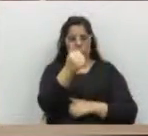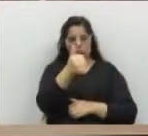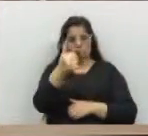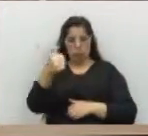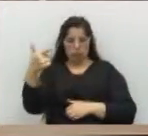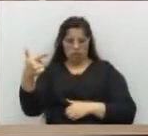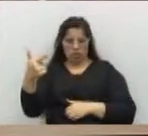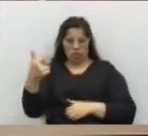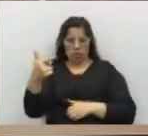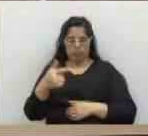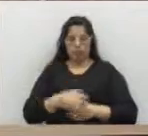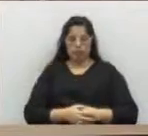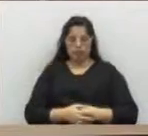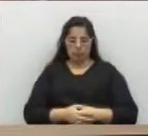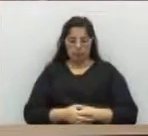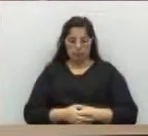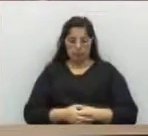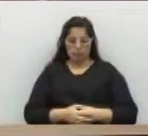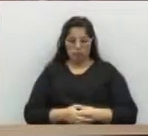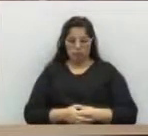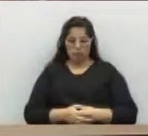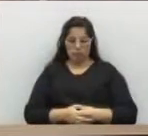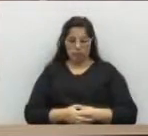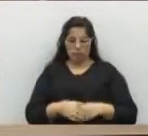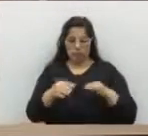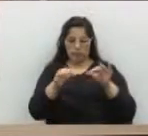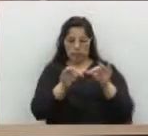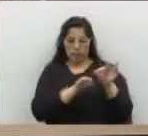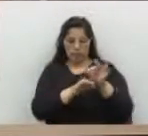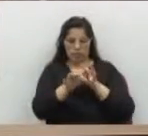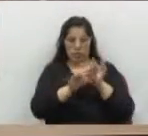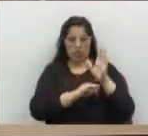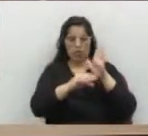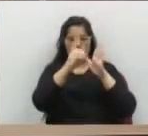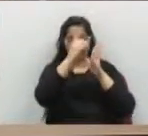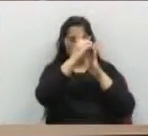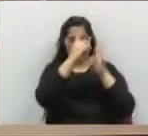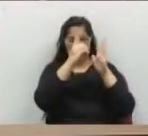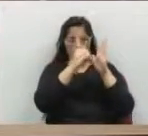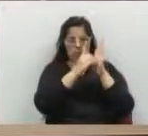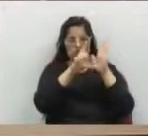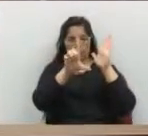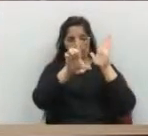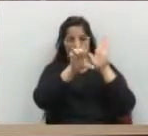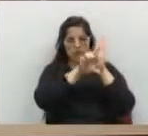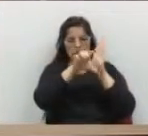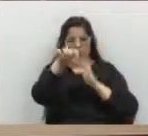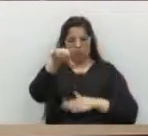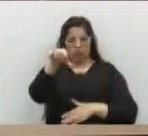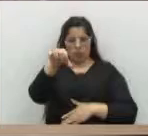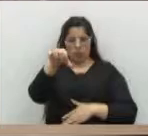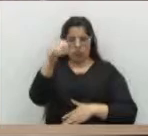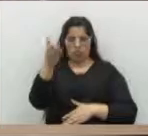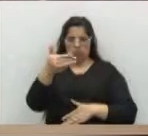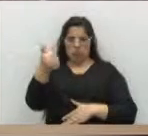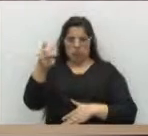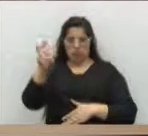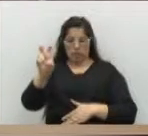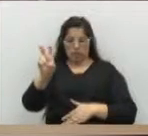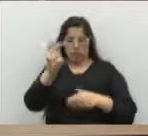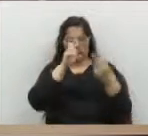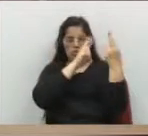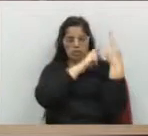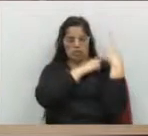112 e encaminha às comissões. Projeto de decreto legislativo 9/2015, autora,